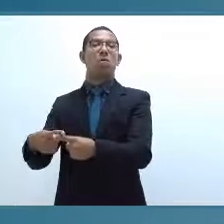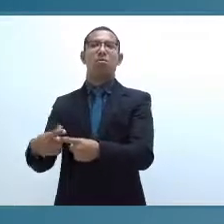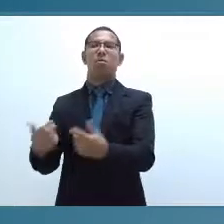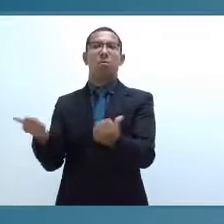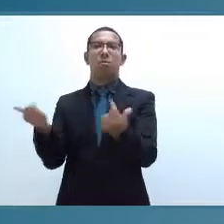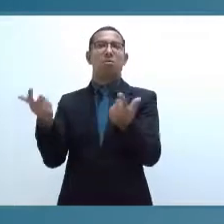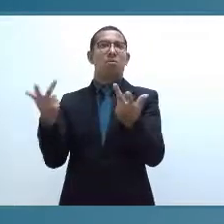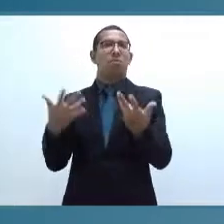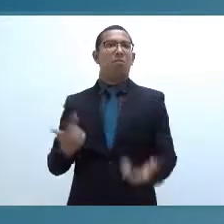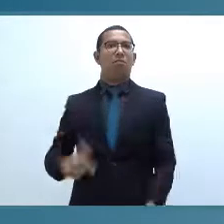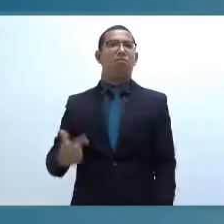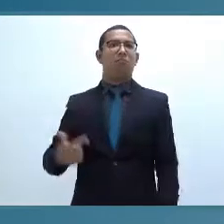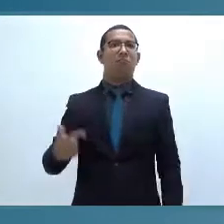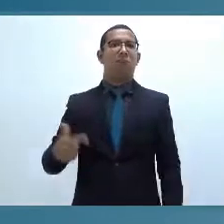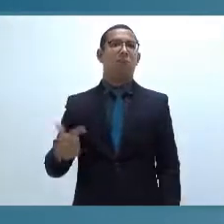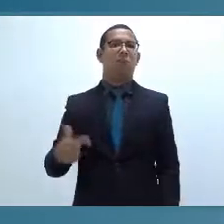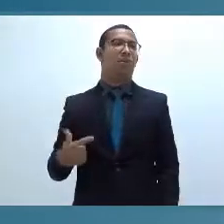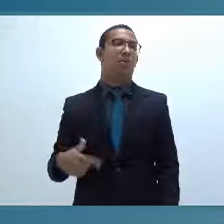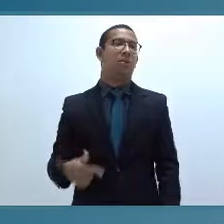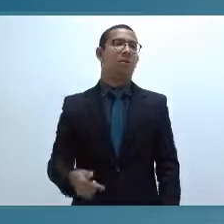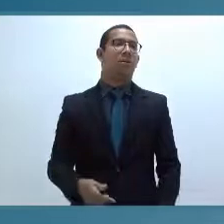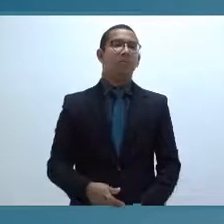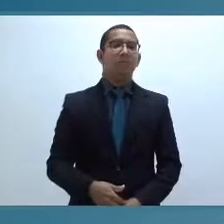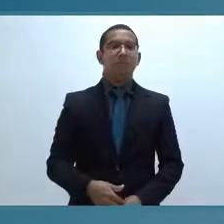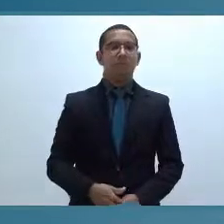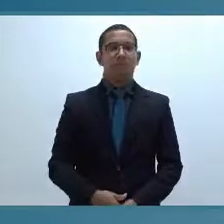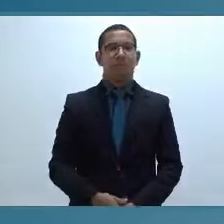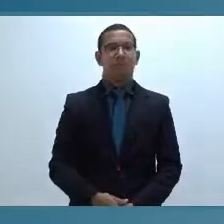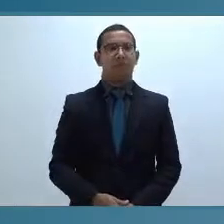oferece a instituição mínima necessária